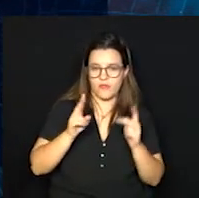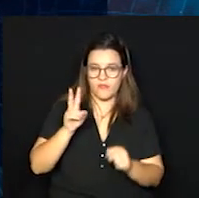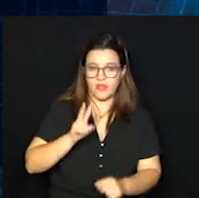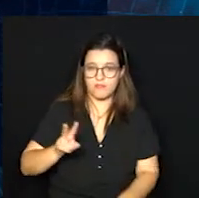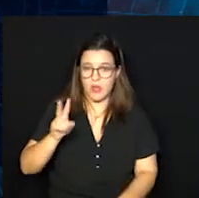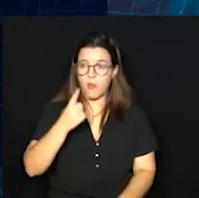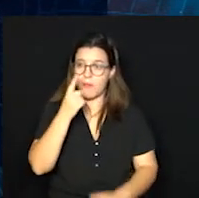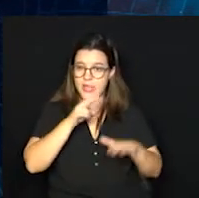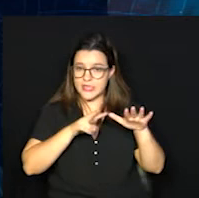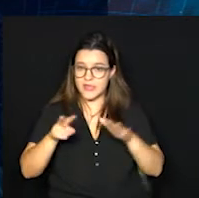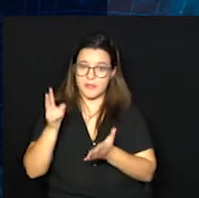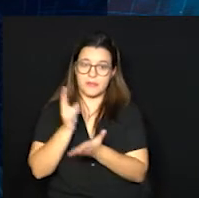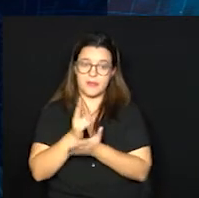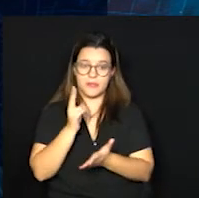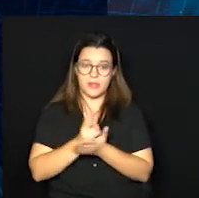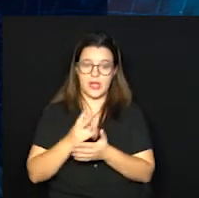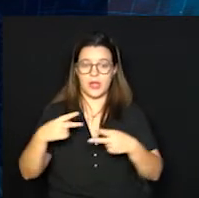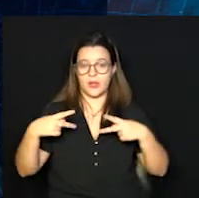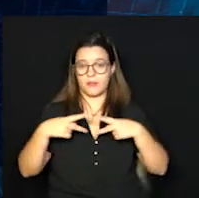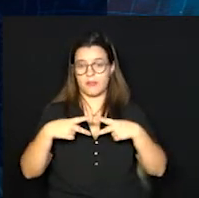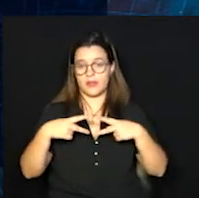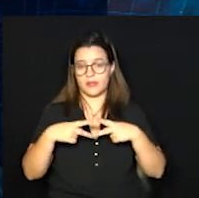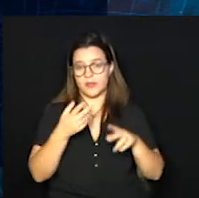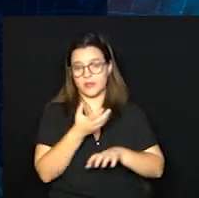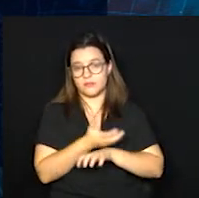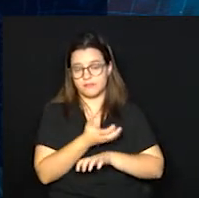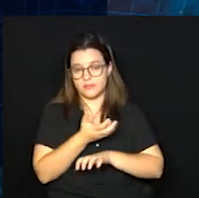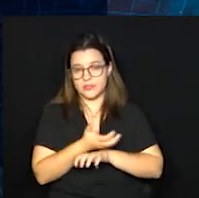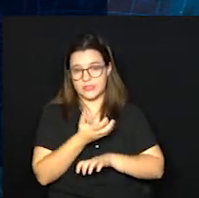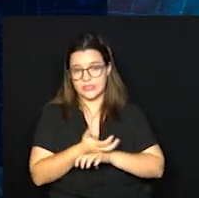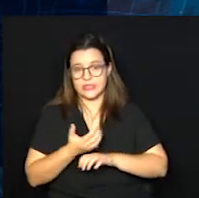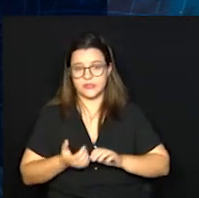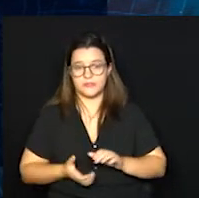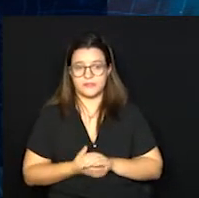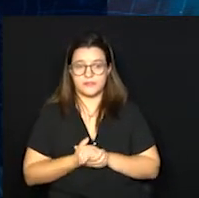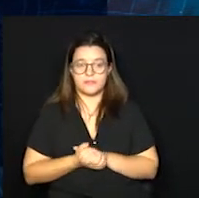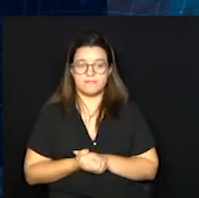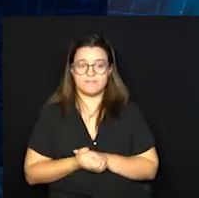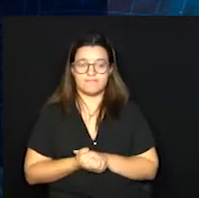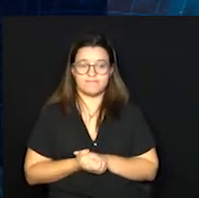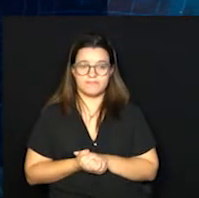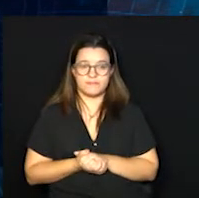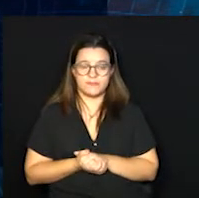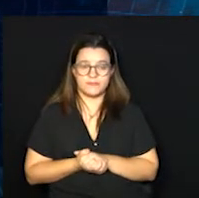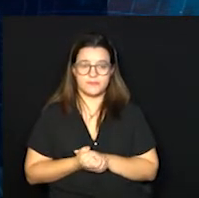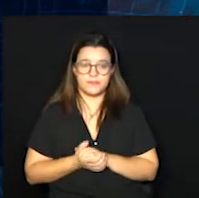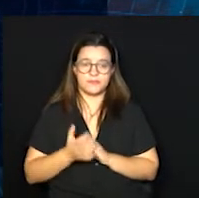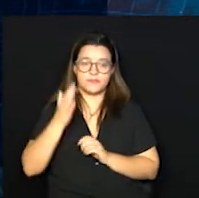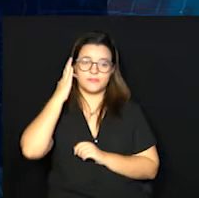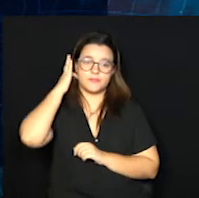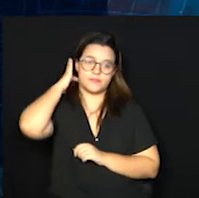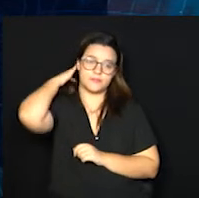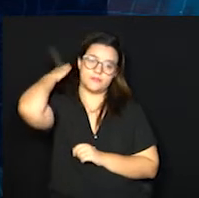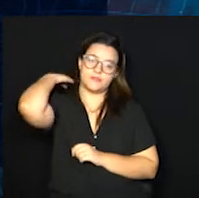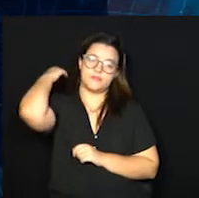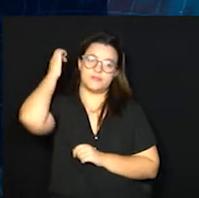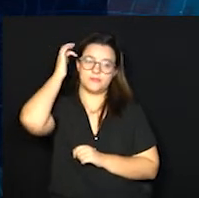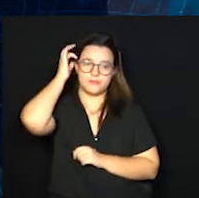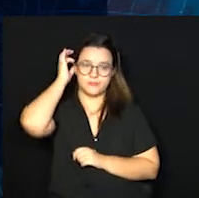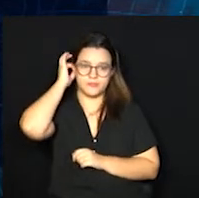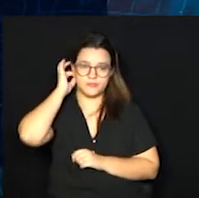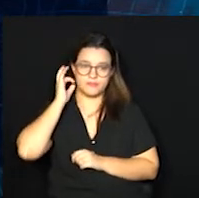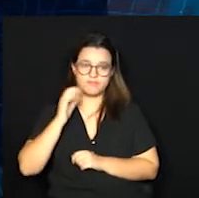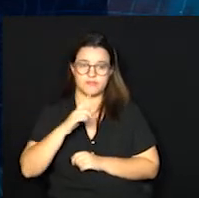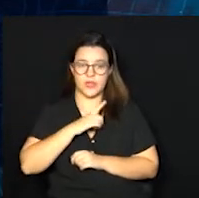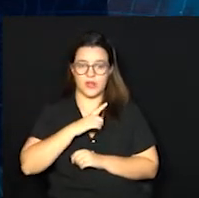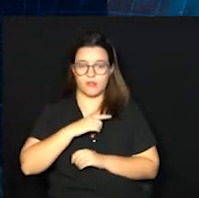última semana. Paulínia 82, Nova Odessa 45 e aí a gente vai para as últimas cidades, né? Na verdade,